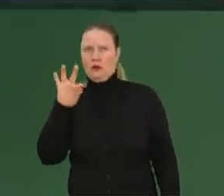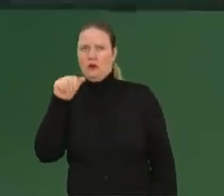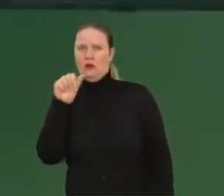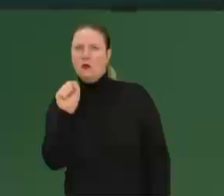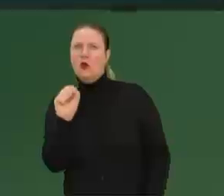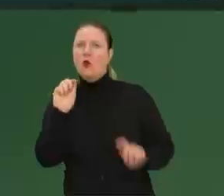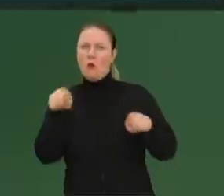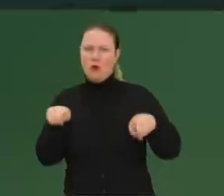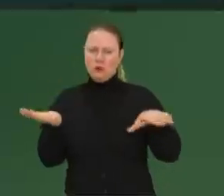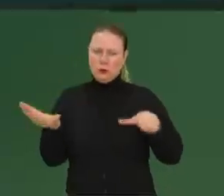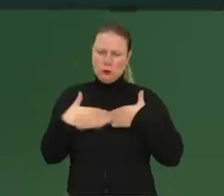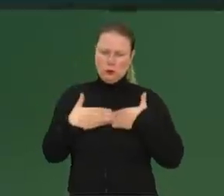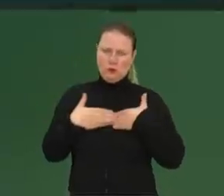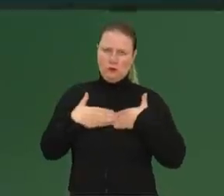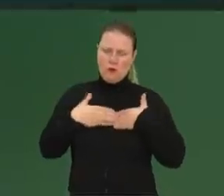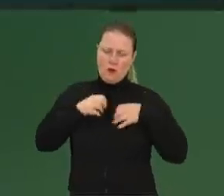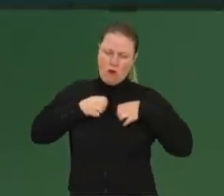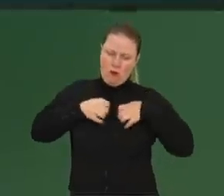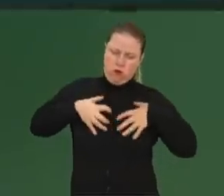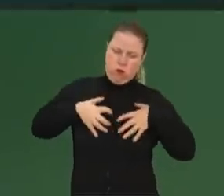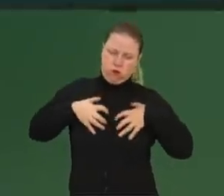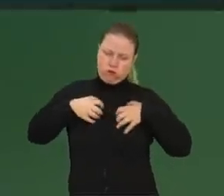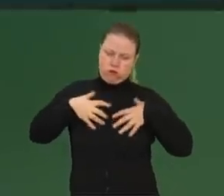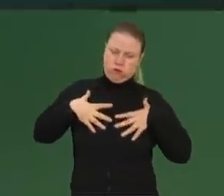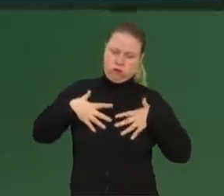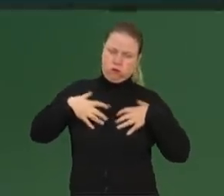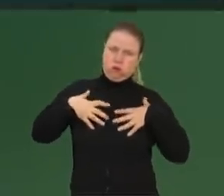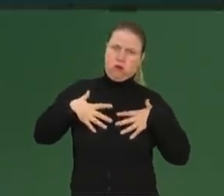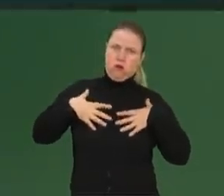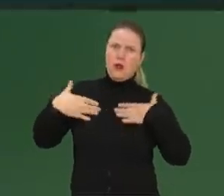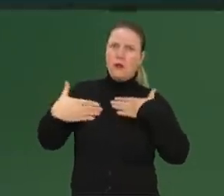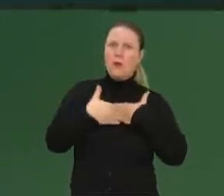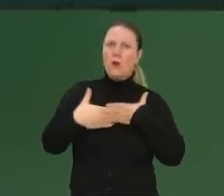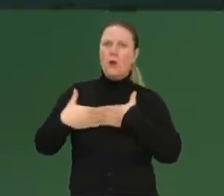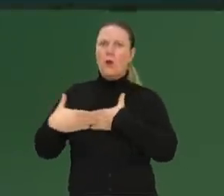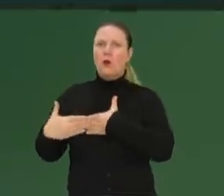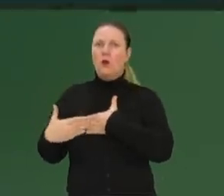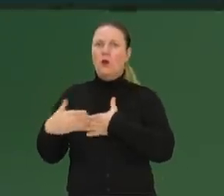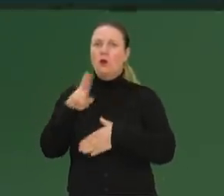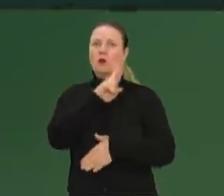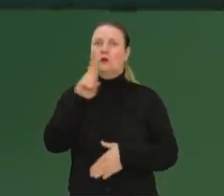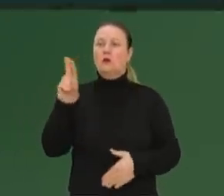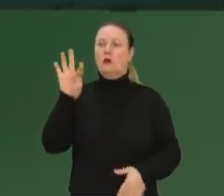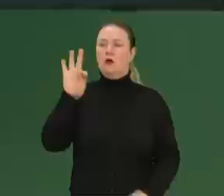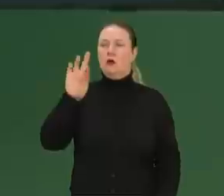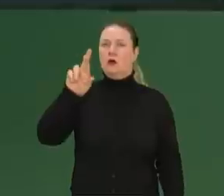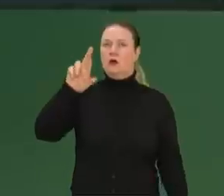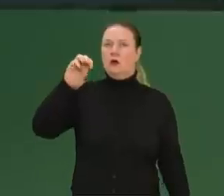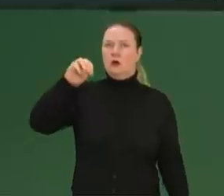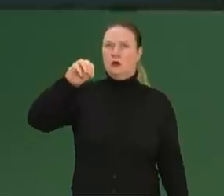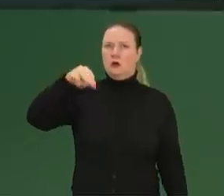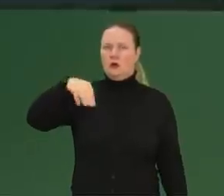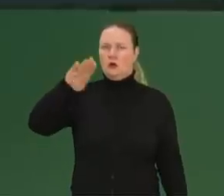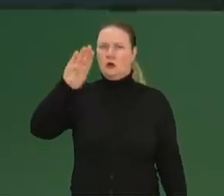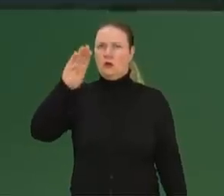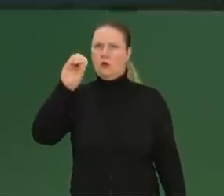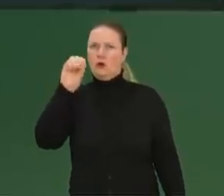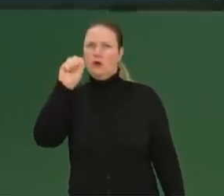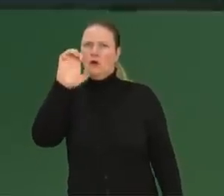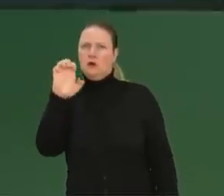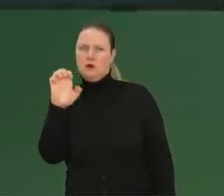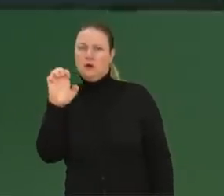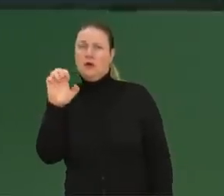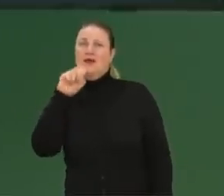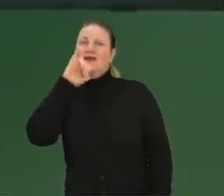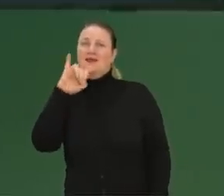coágulos, trancando a passagem do sangue. O que os médicos chamam de trombose, tá? Então isso não é legal. O número